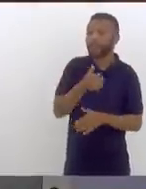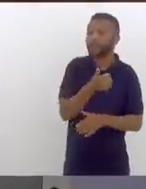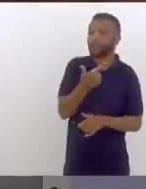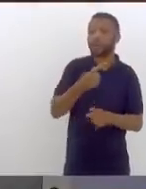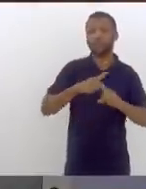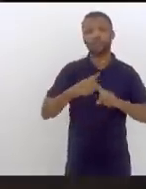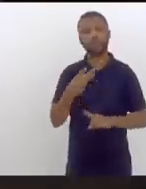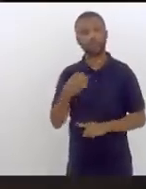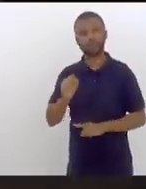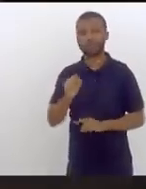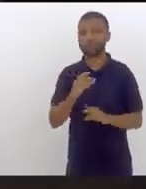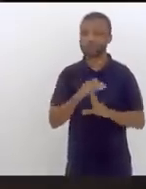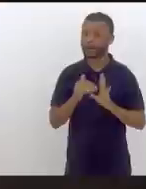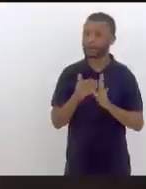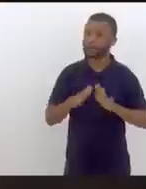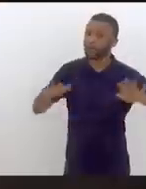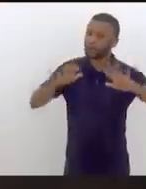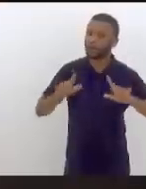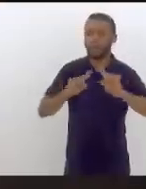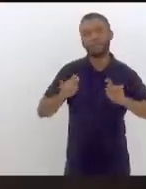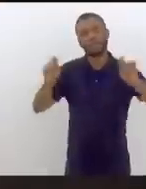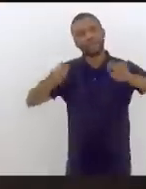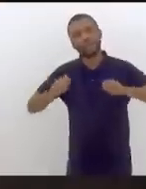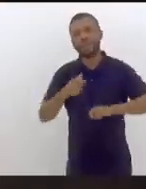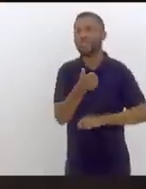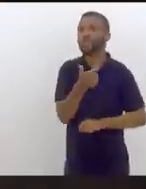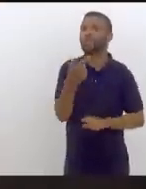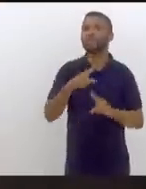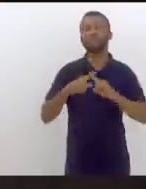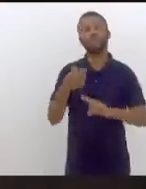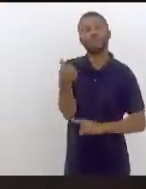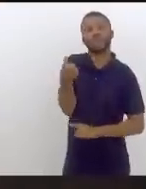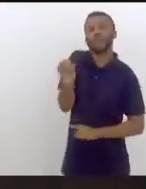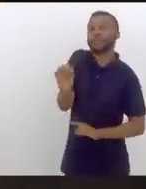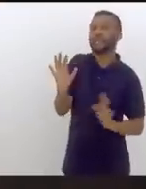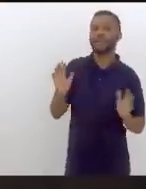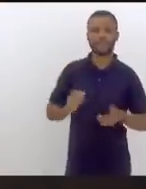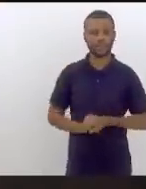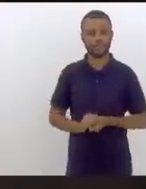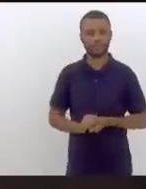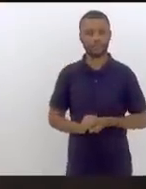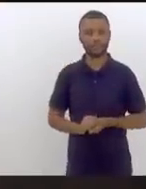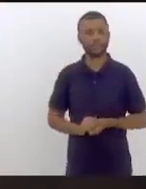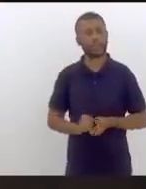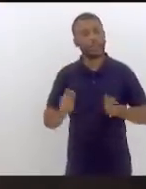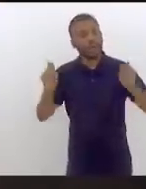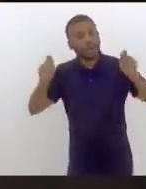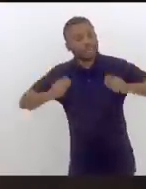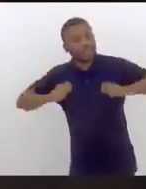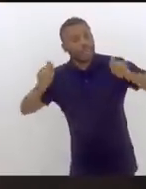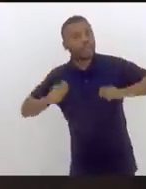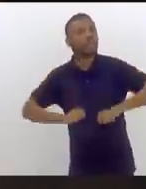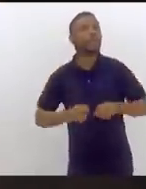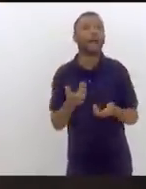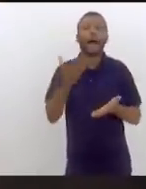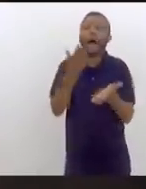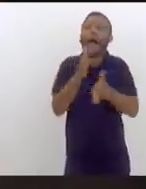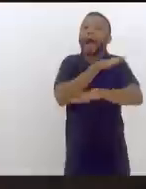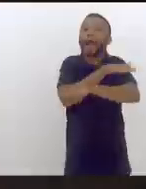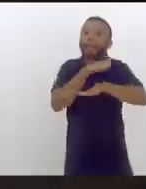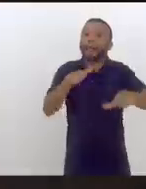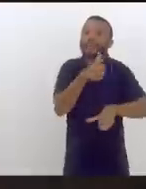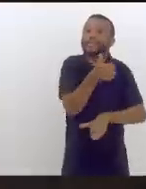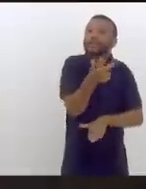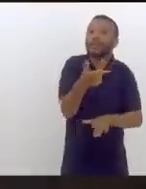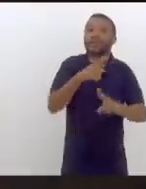não dá mas você poderia botar uma 12 por 60 você poderia finalizar acabar com essa escala de